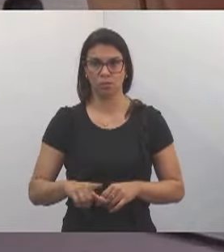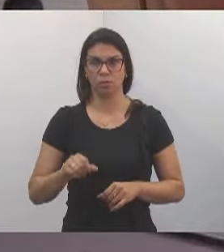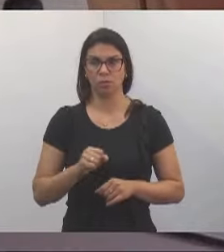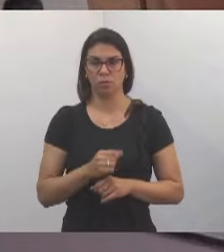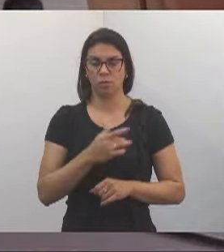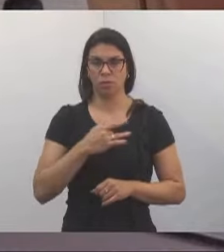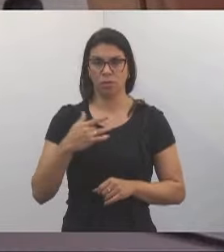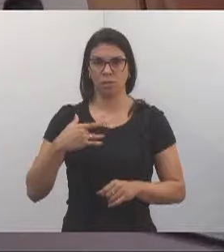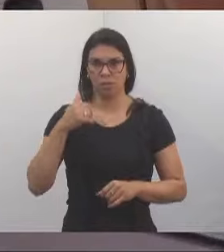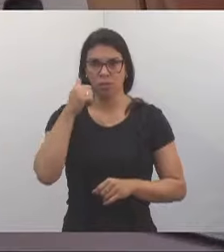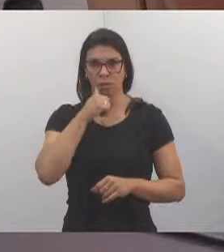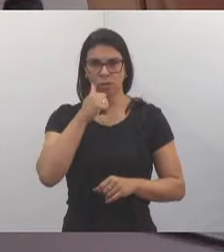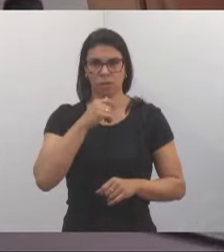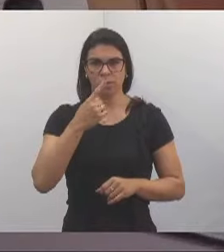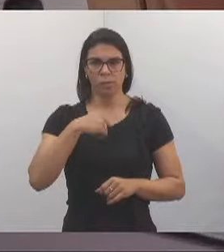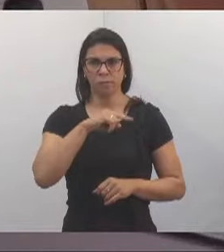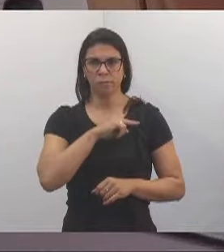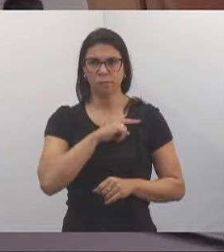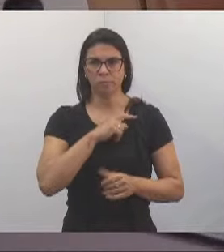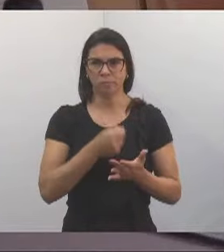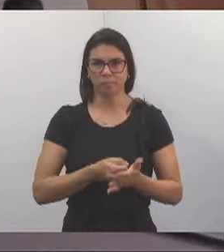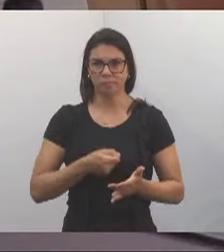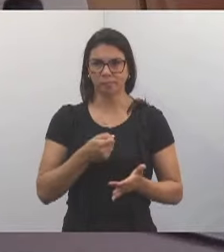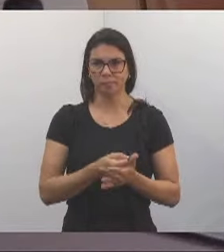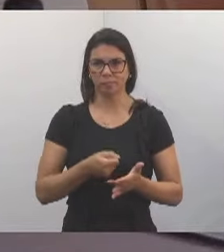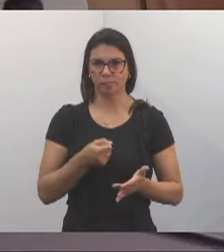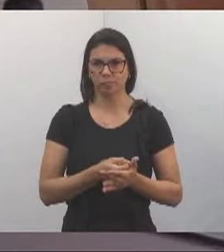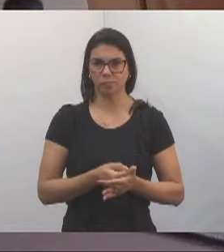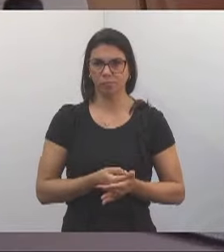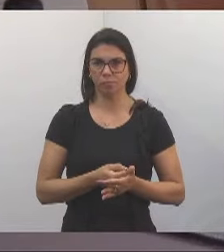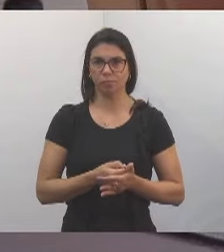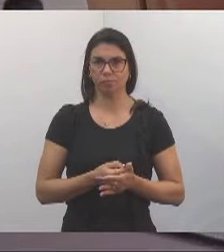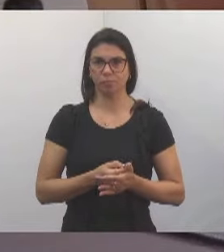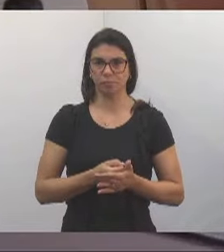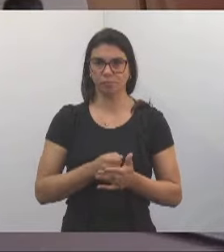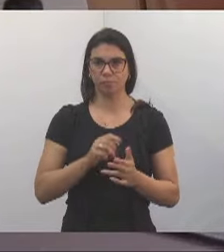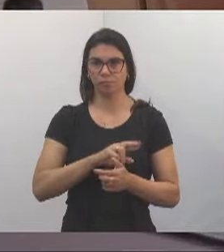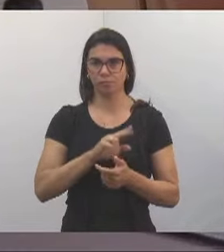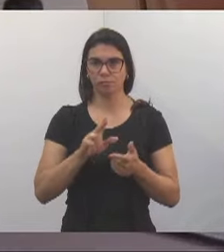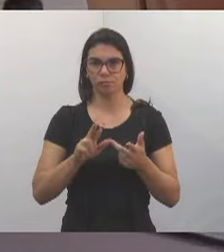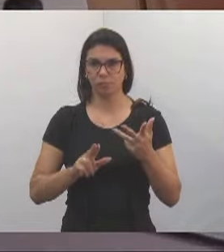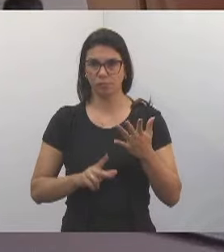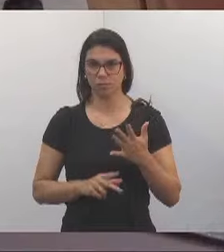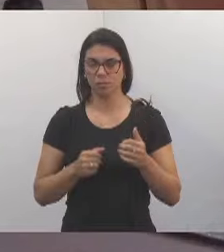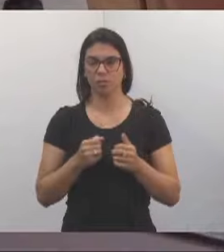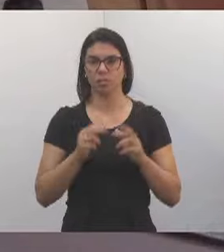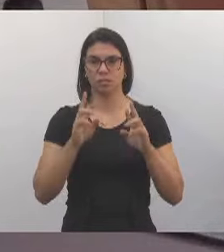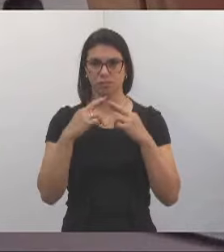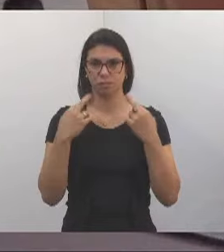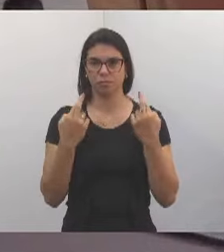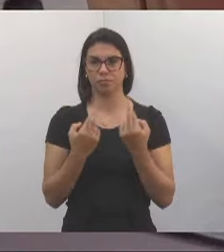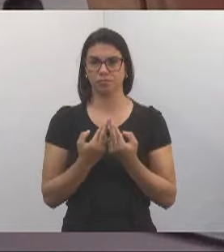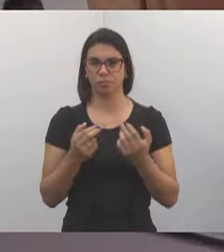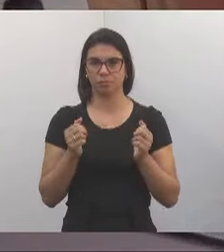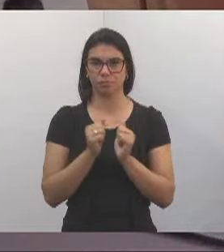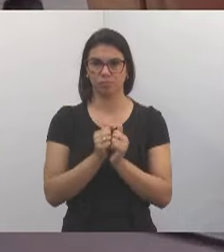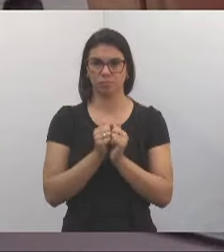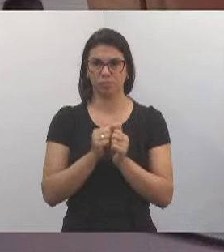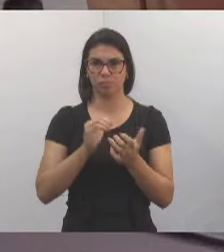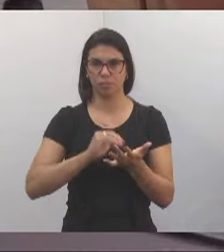mulher. A gente vem aí pelo vale todo fazendo várias reuniões, inclusive conversando juntamente com